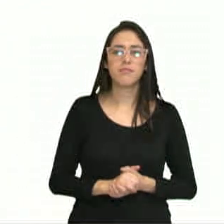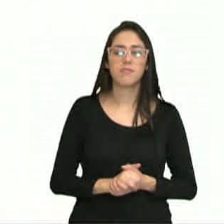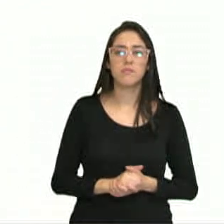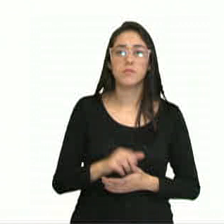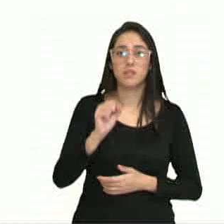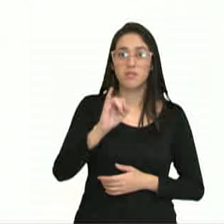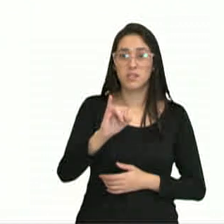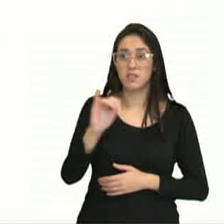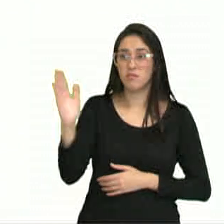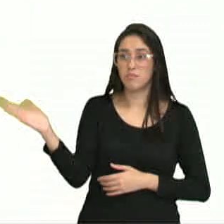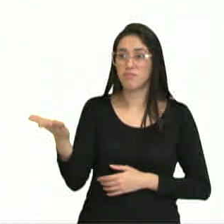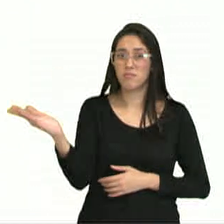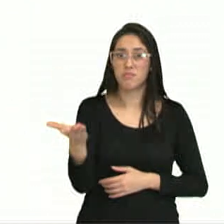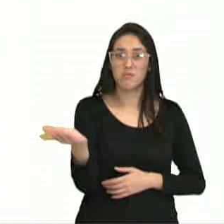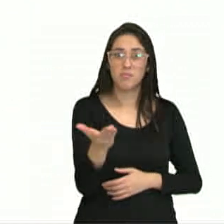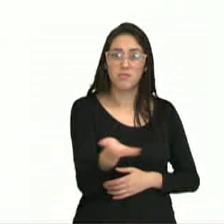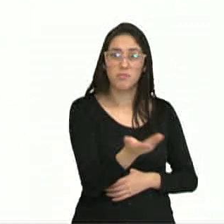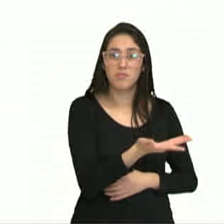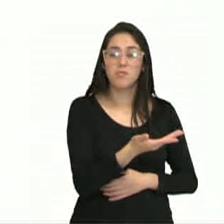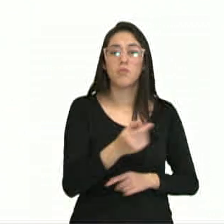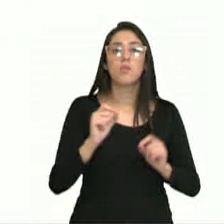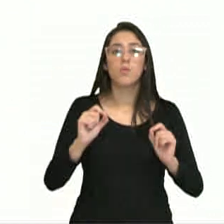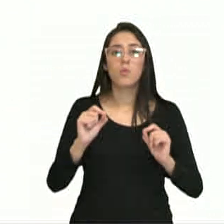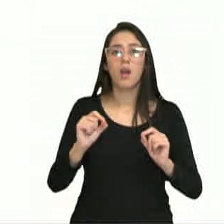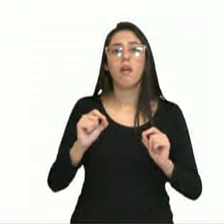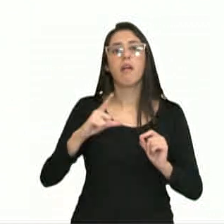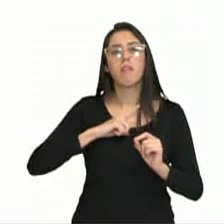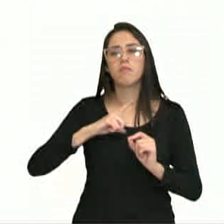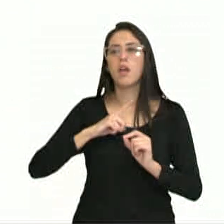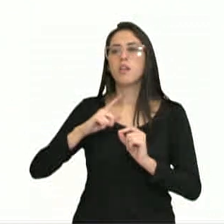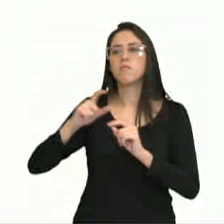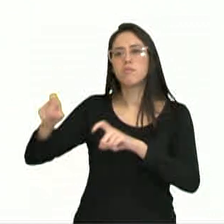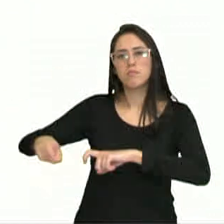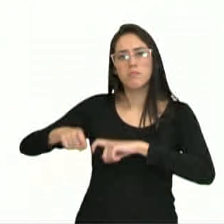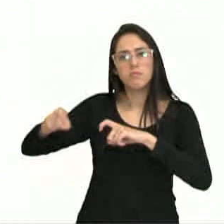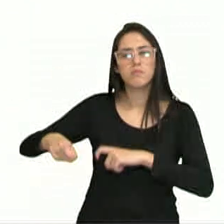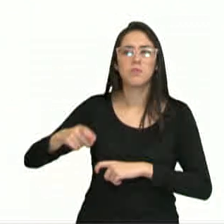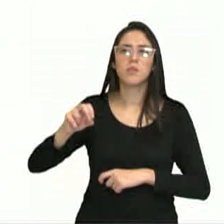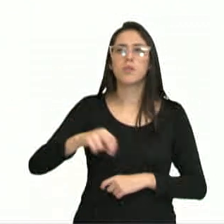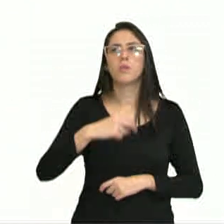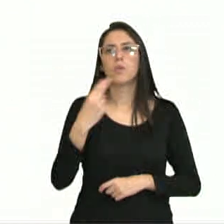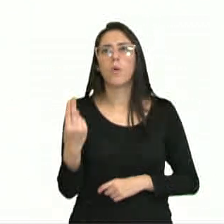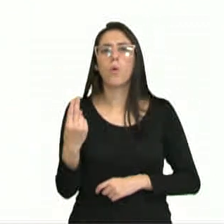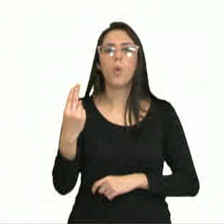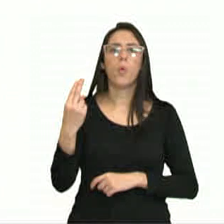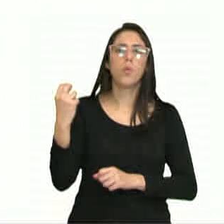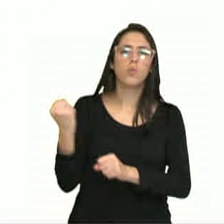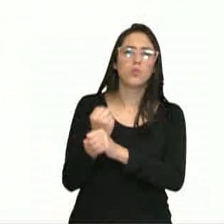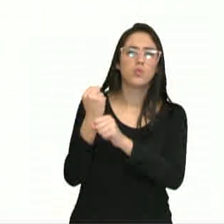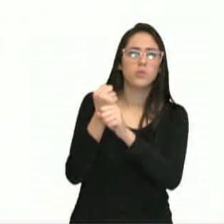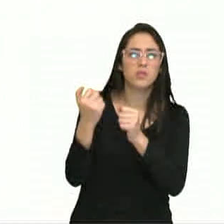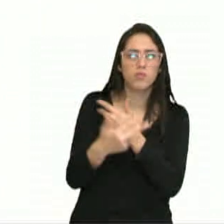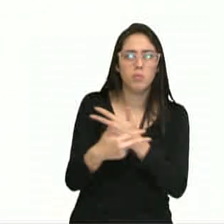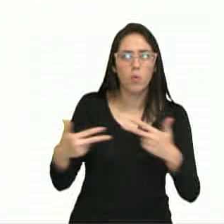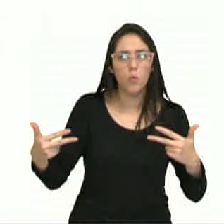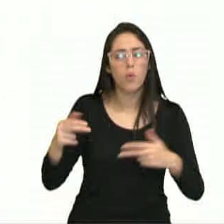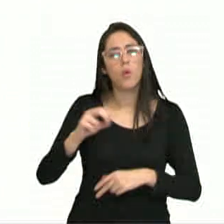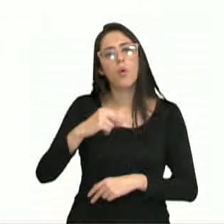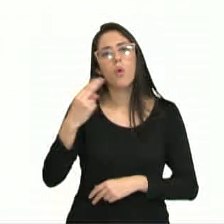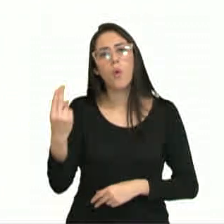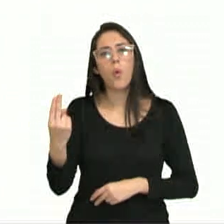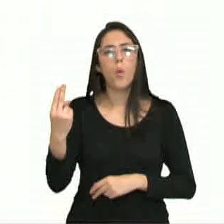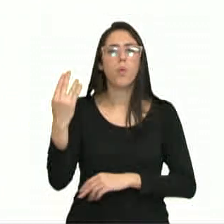pode dar lugar à moradia, plantação ou para a utilização de madeira, por exemplo, para a produção de